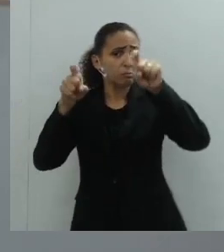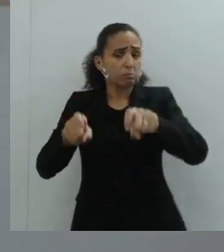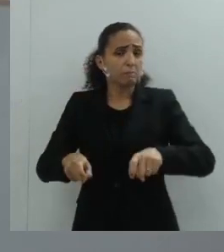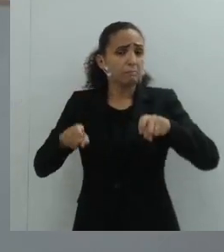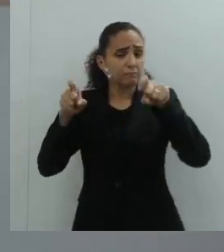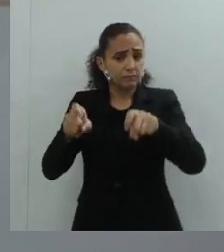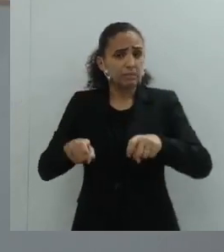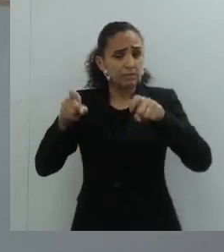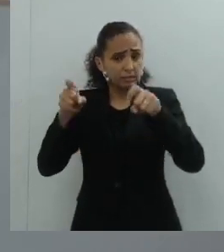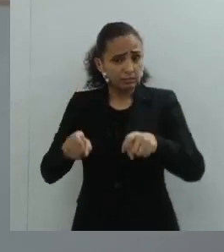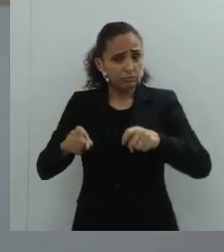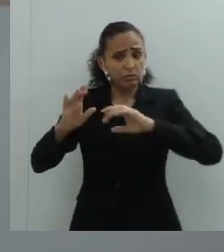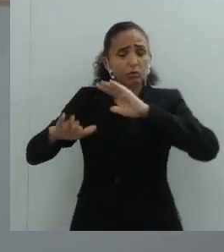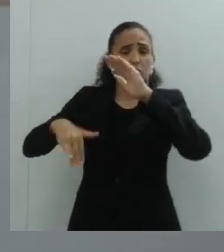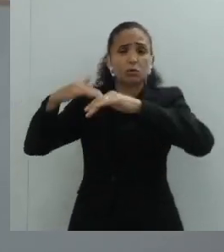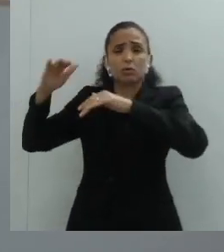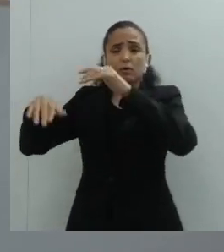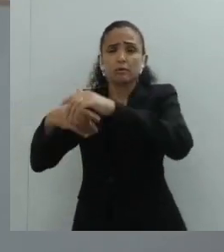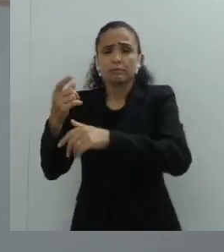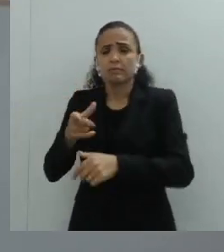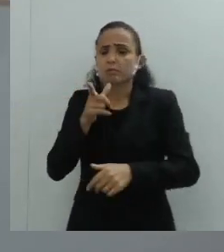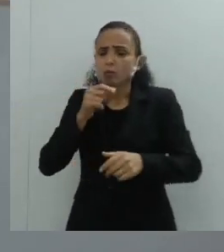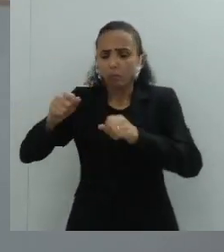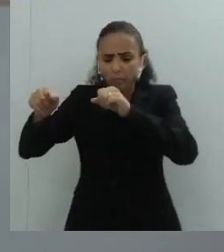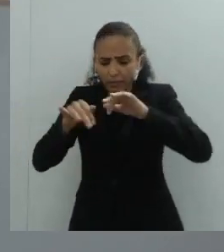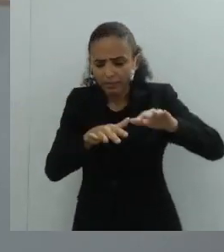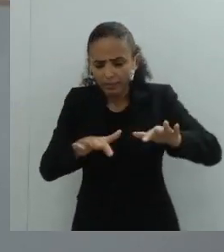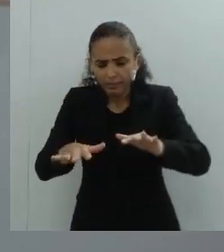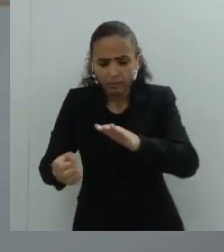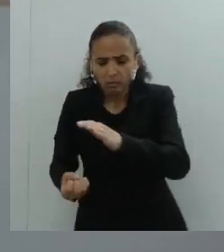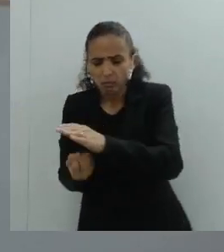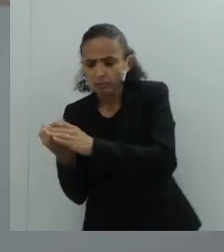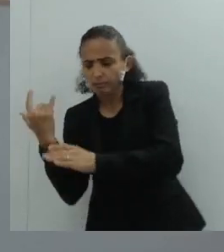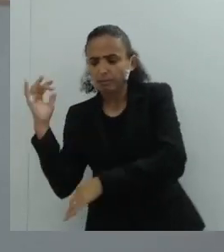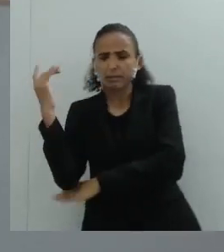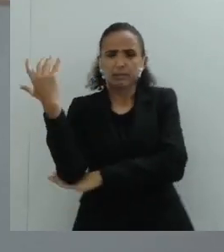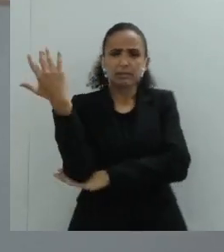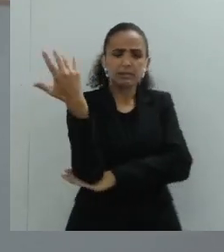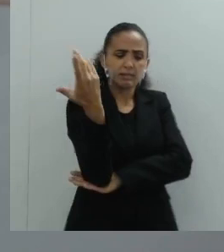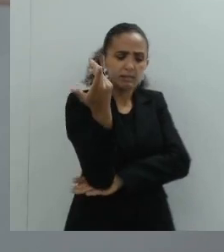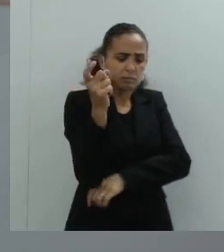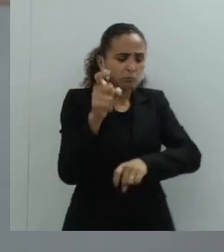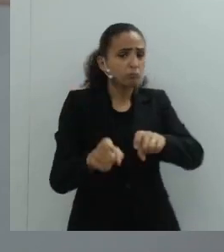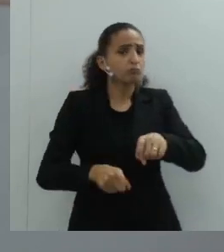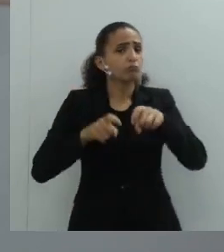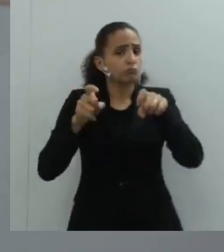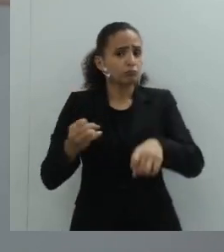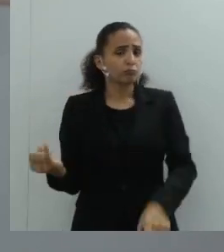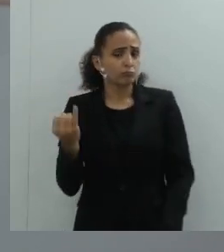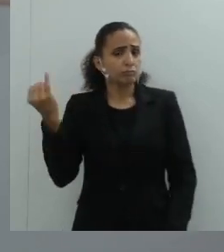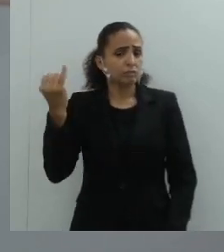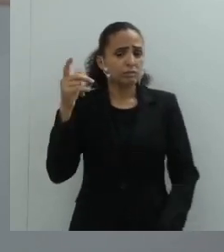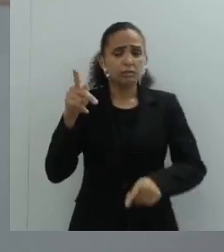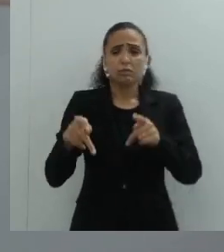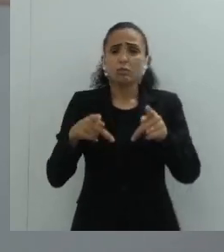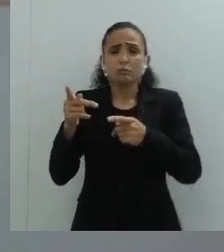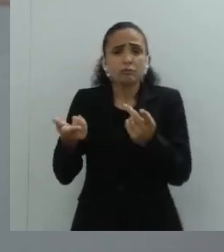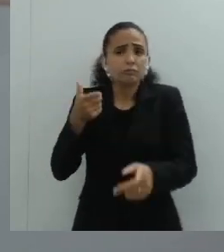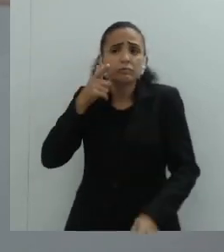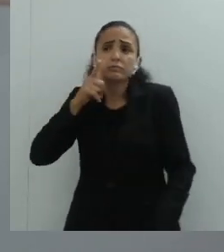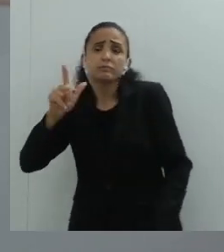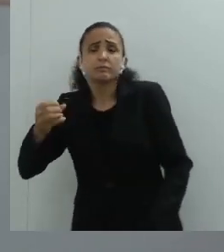eles tinham um processo de irrigação, eles viviam em lugares que um povo hoje não